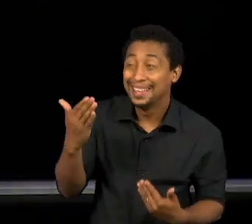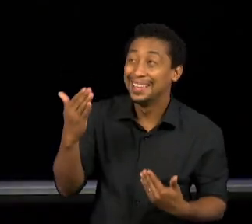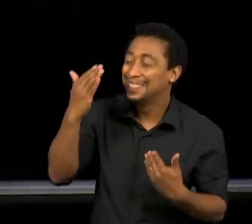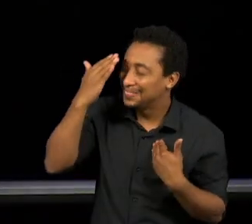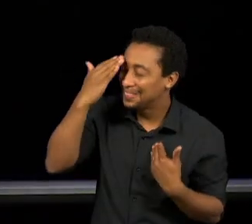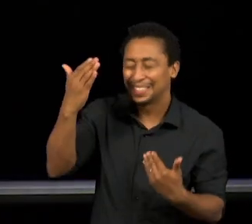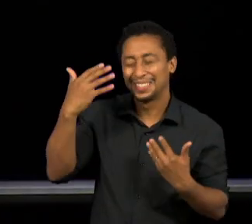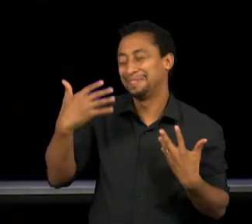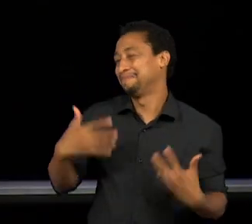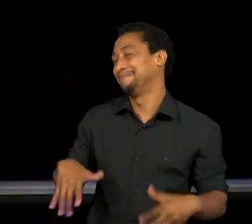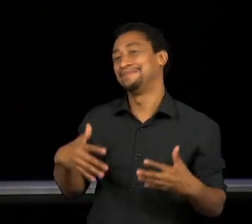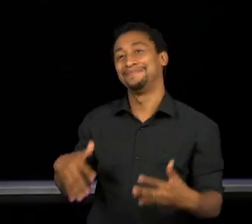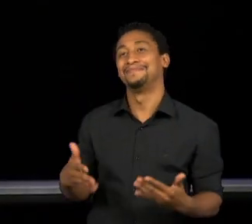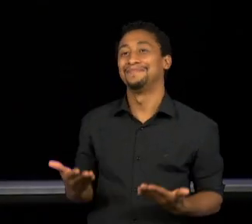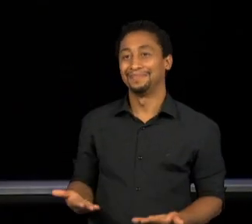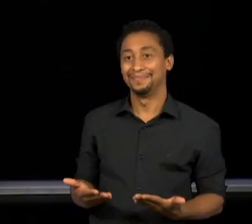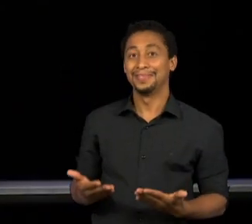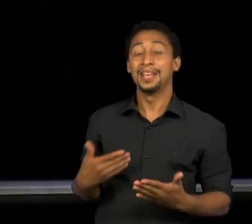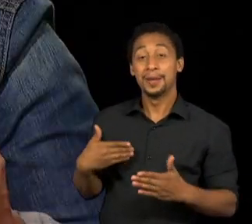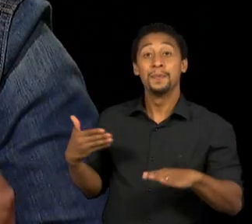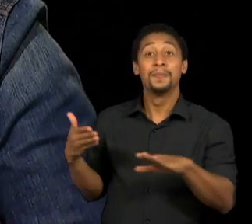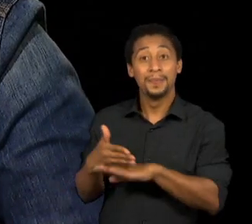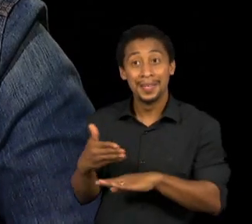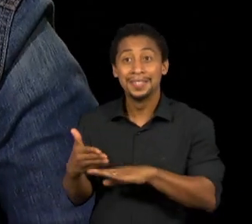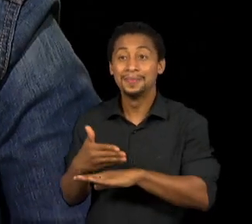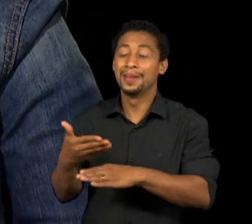obrigada. Estar num camarim com um